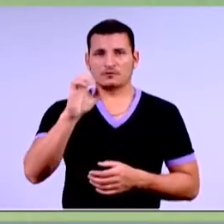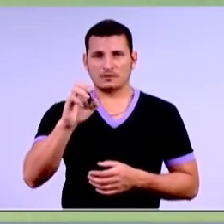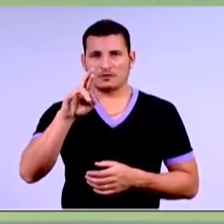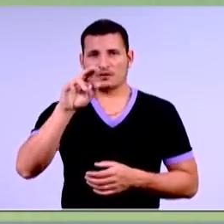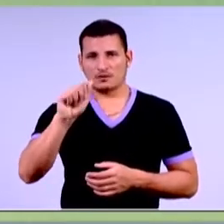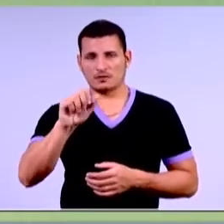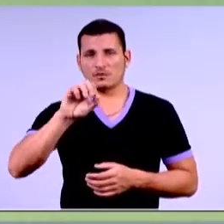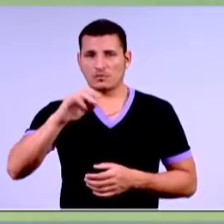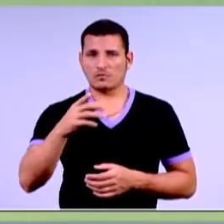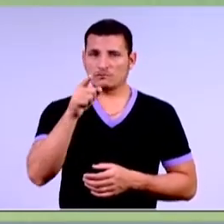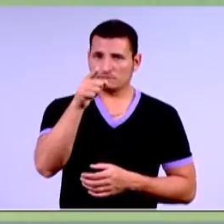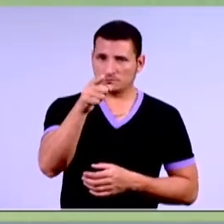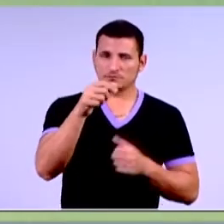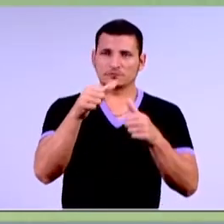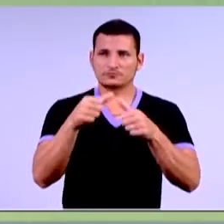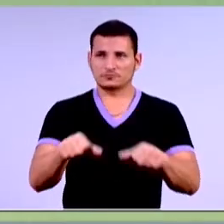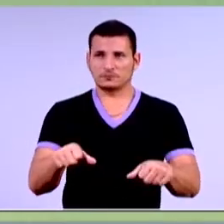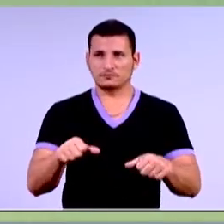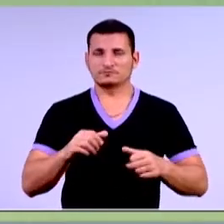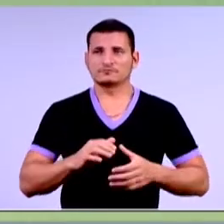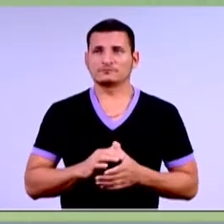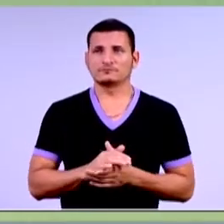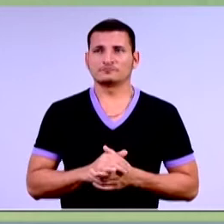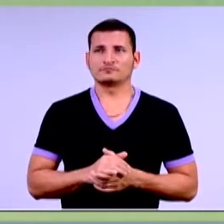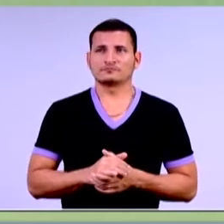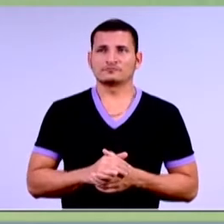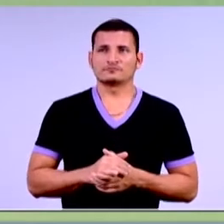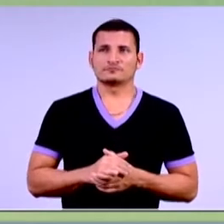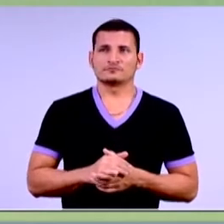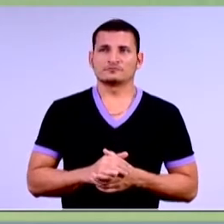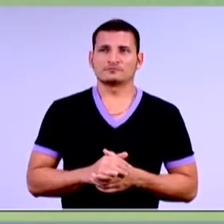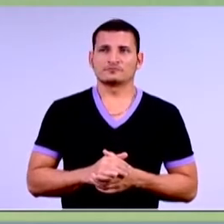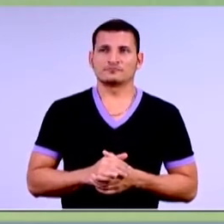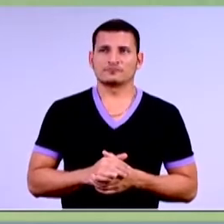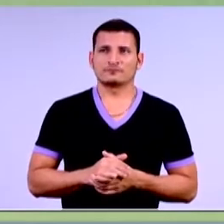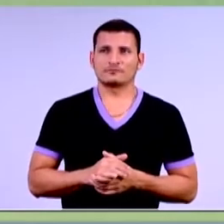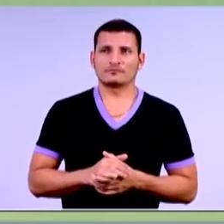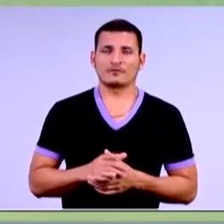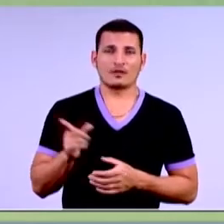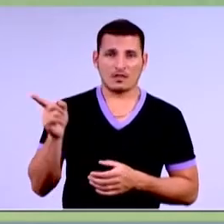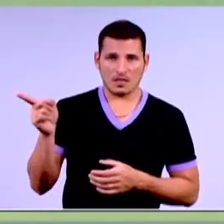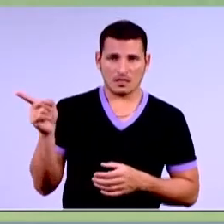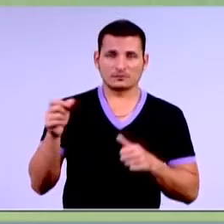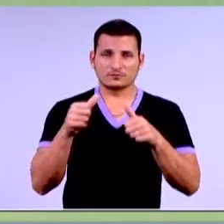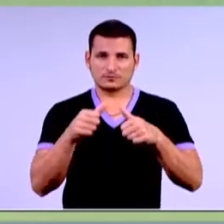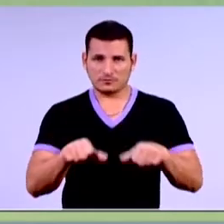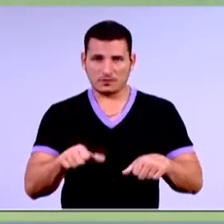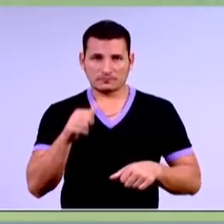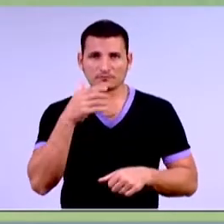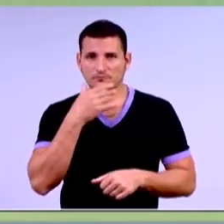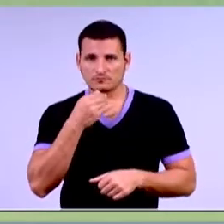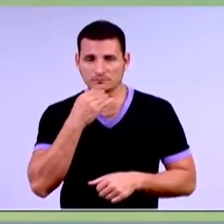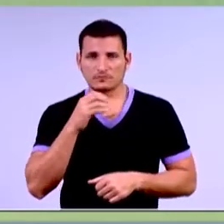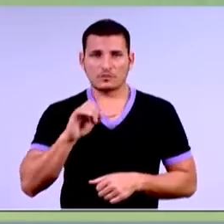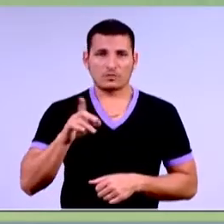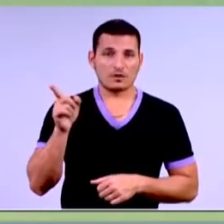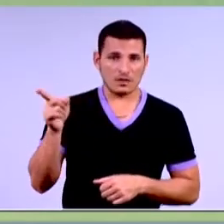então aqui ai voz wars ele estava ou ele era